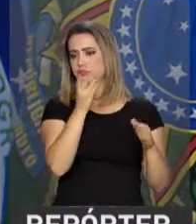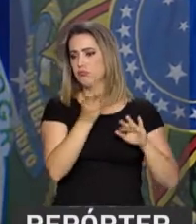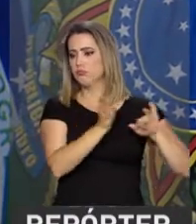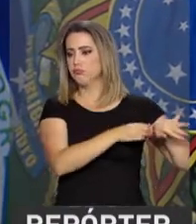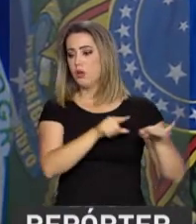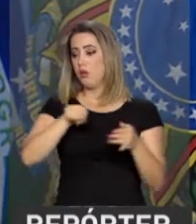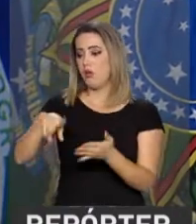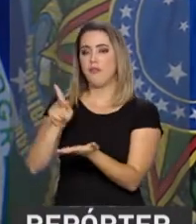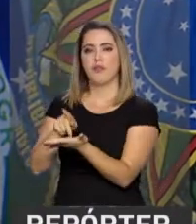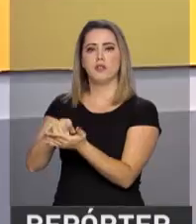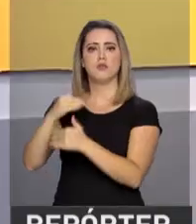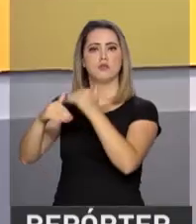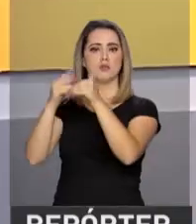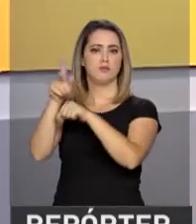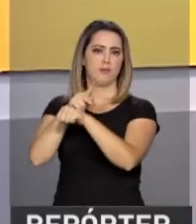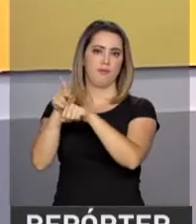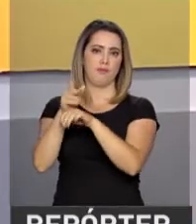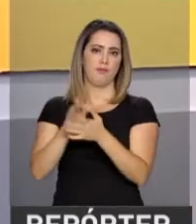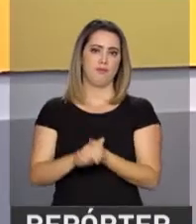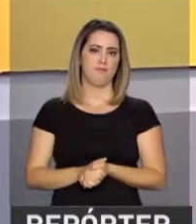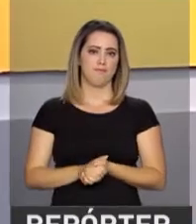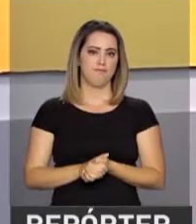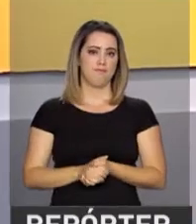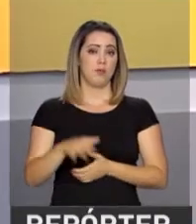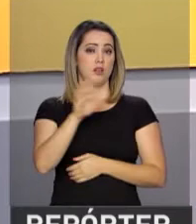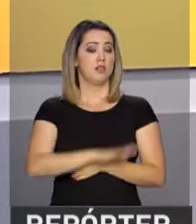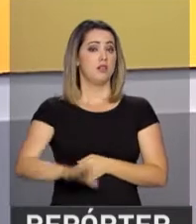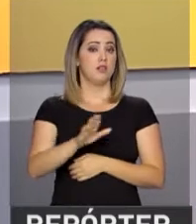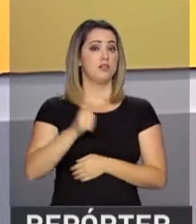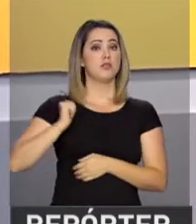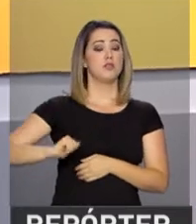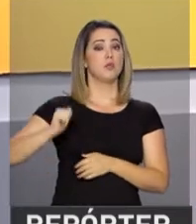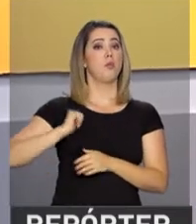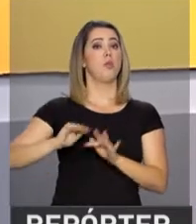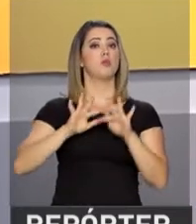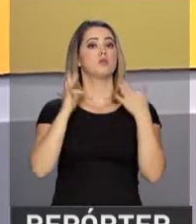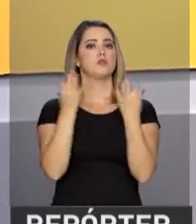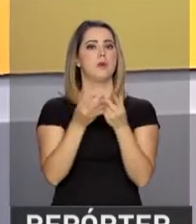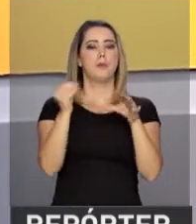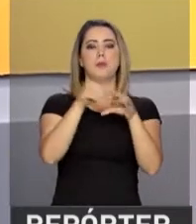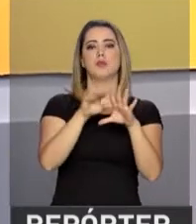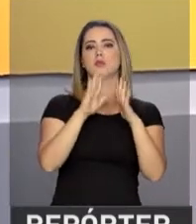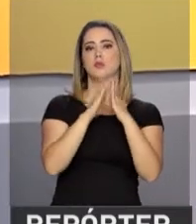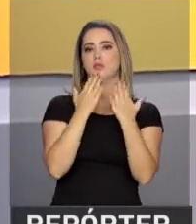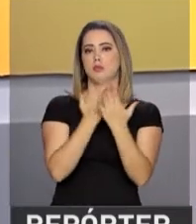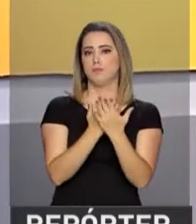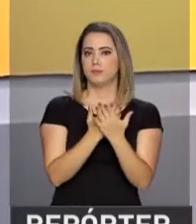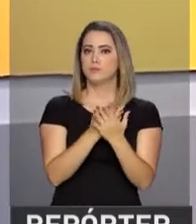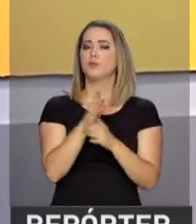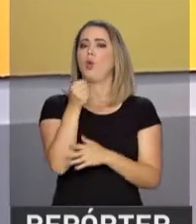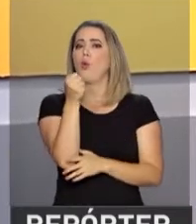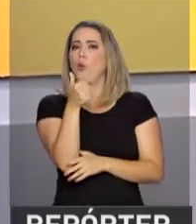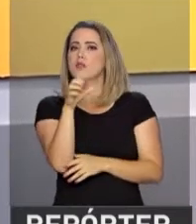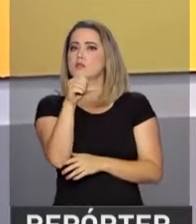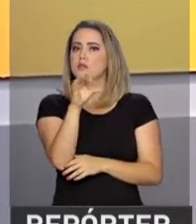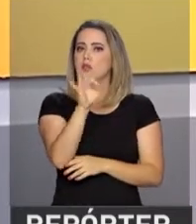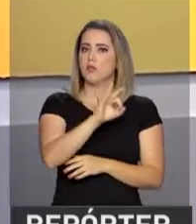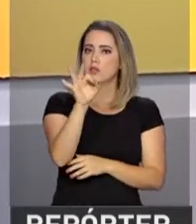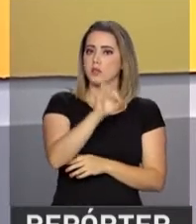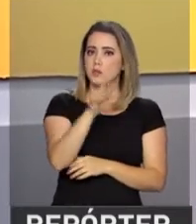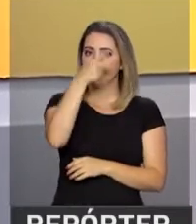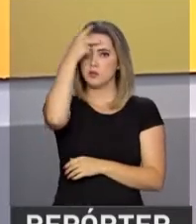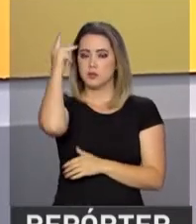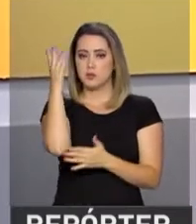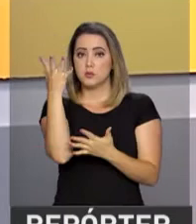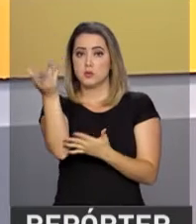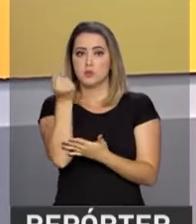é o crescimento do país. Crianças do Bolsa Família dentro da escola. Quase 90% dos estudantes que